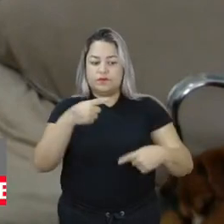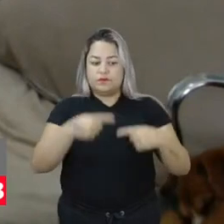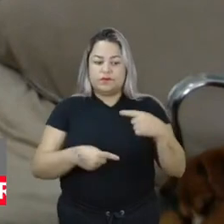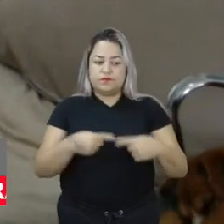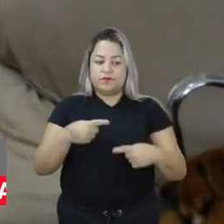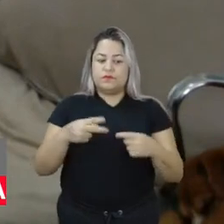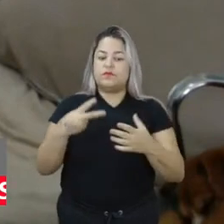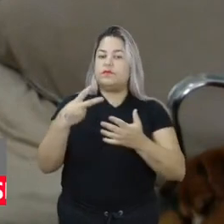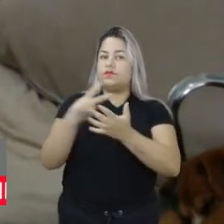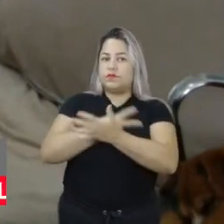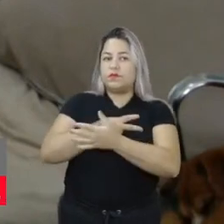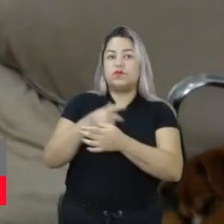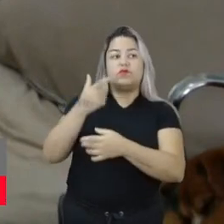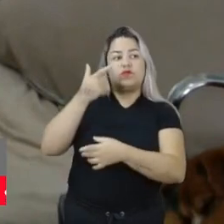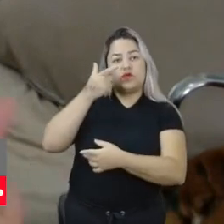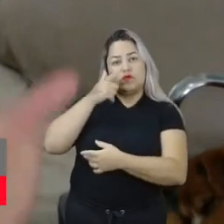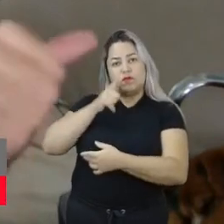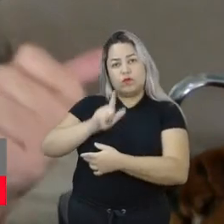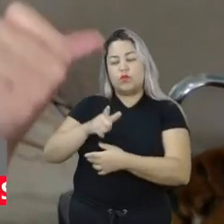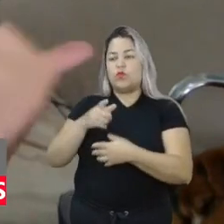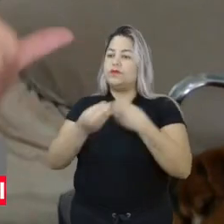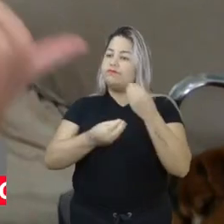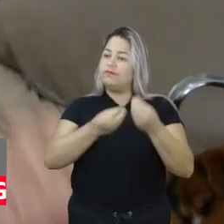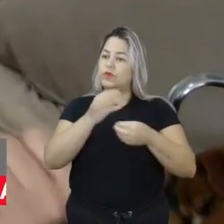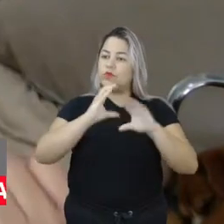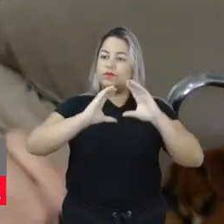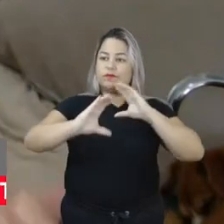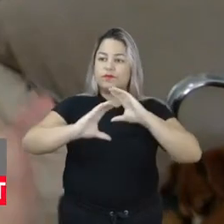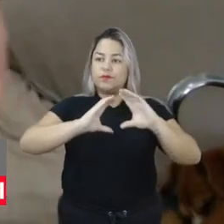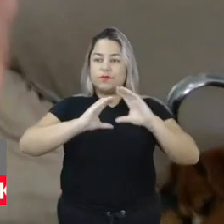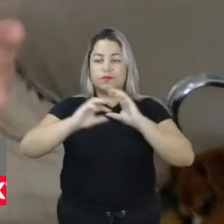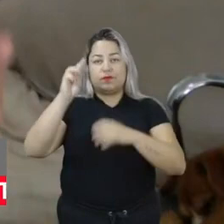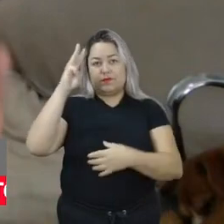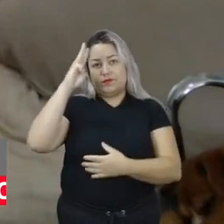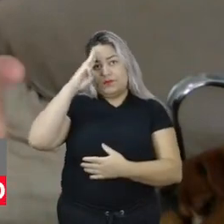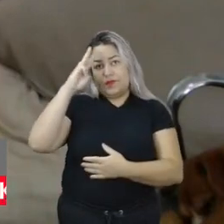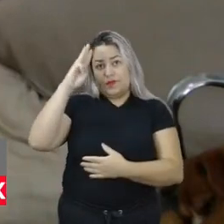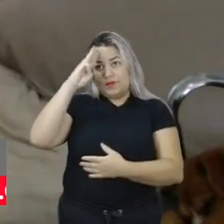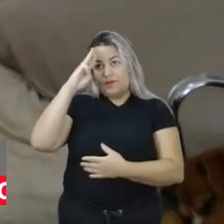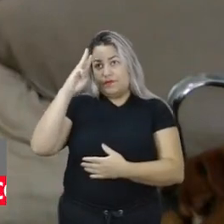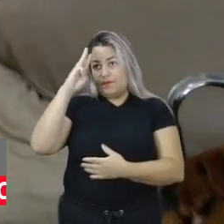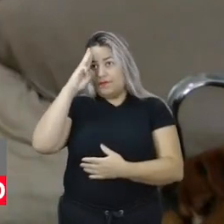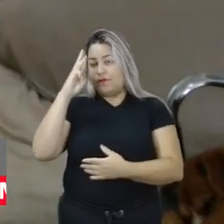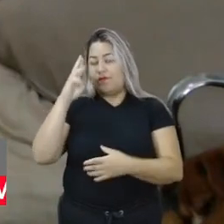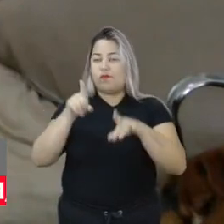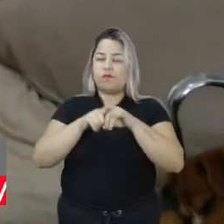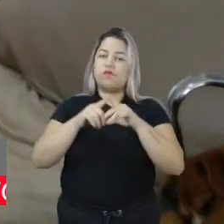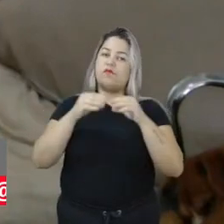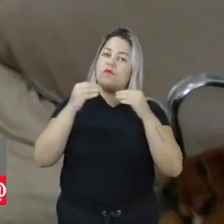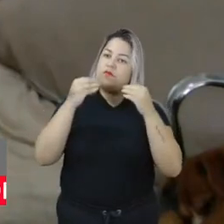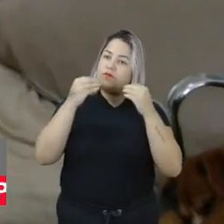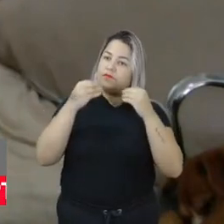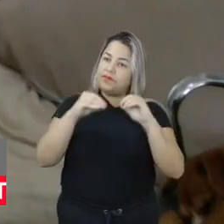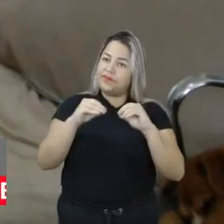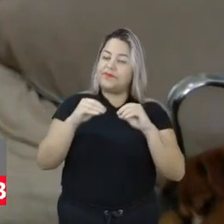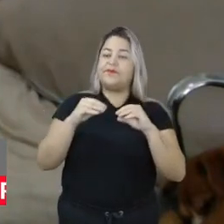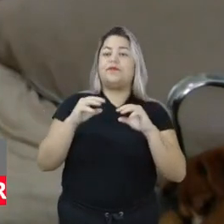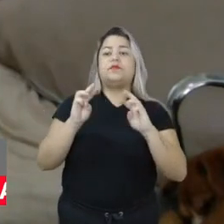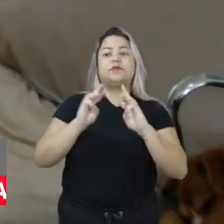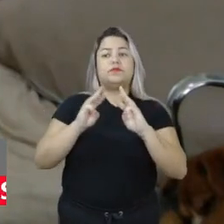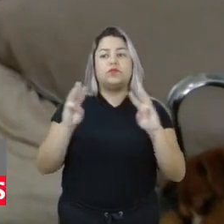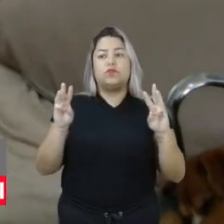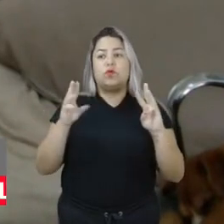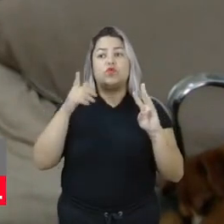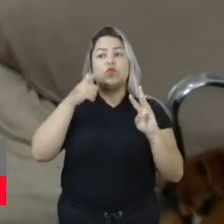serviu para mostrar mais uma vez como no comunicado de terça-feira, esse que baseou nossa matéria aí de ontem, que o